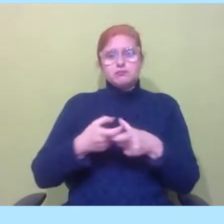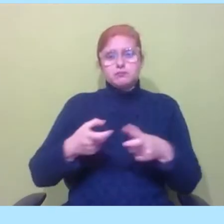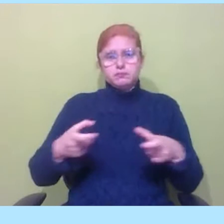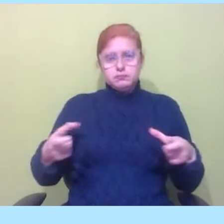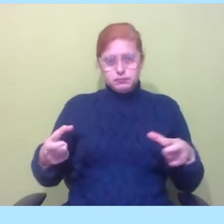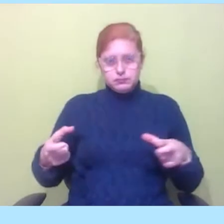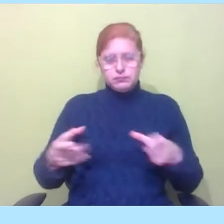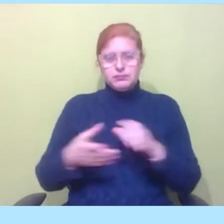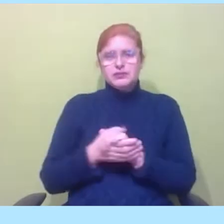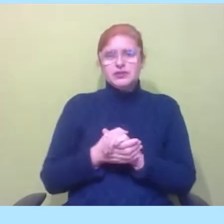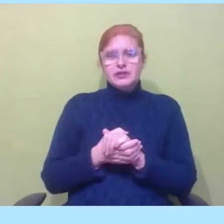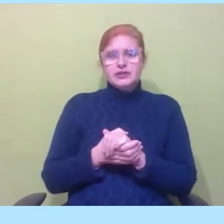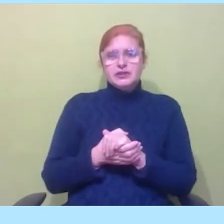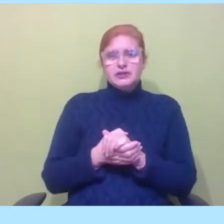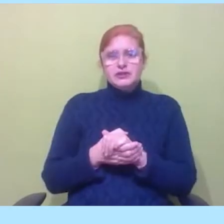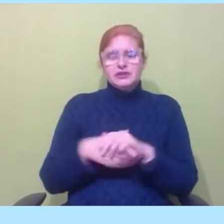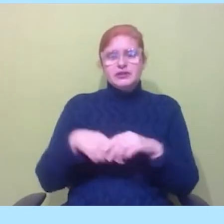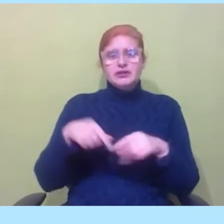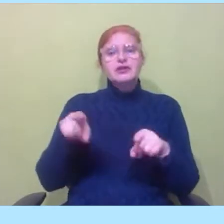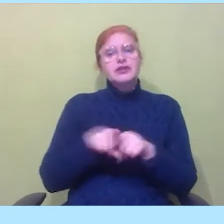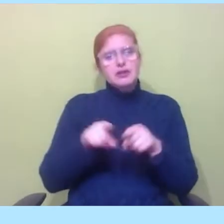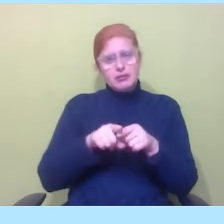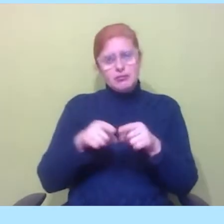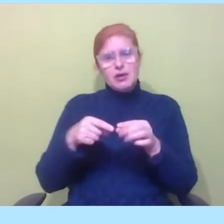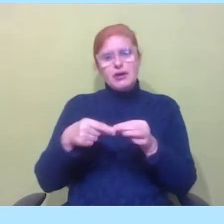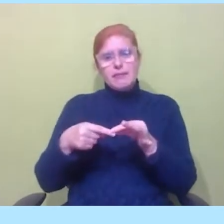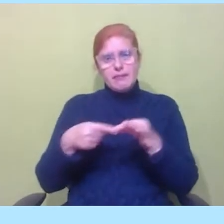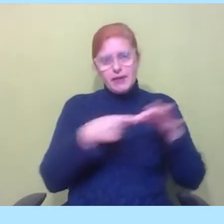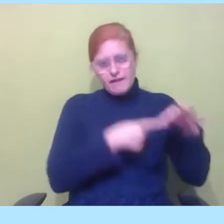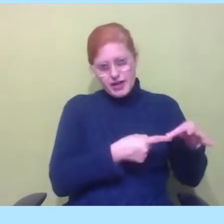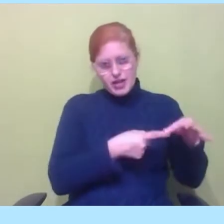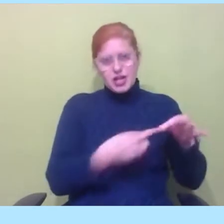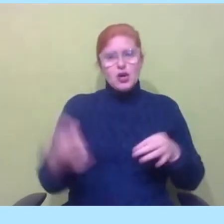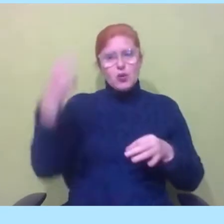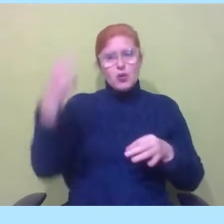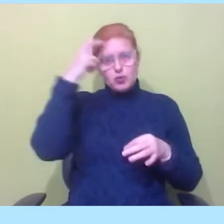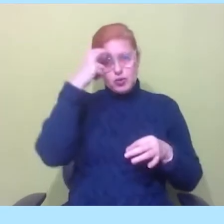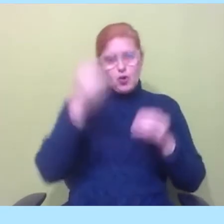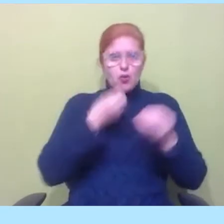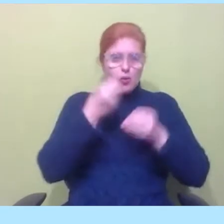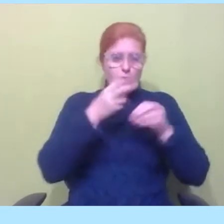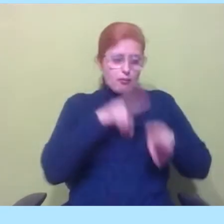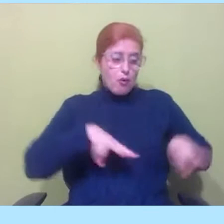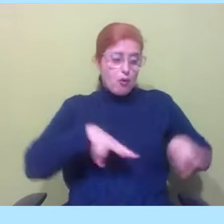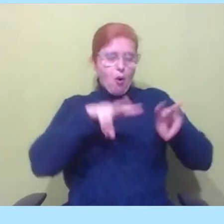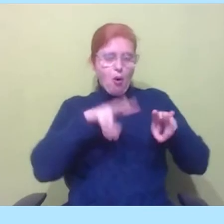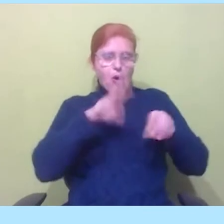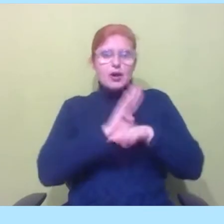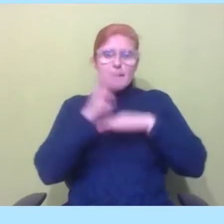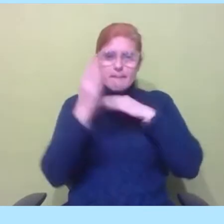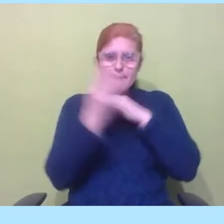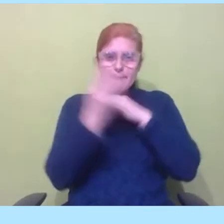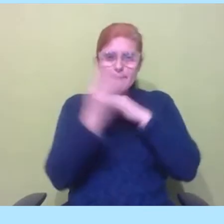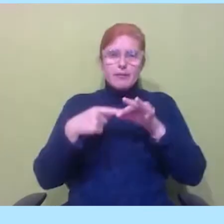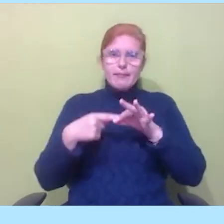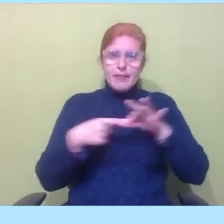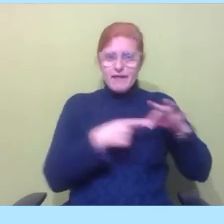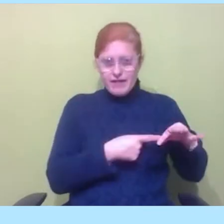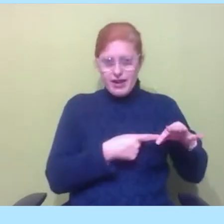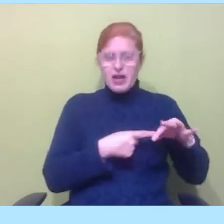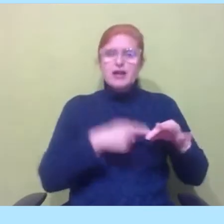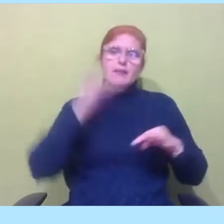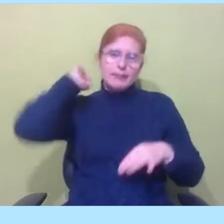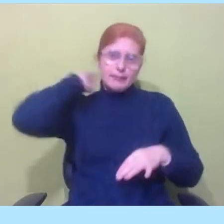e bastante periférico, né, no sentido cultural de ser olhado como um bairro periférico em Belém. E eu fico pensando